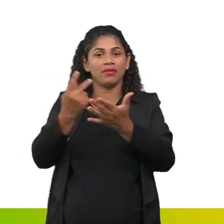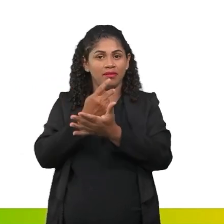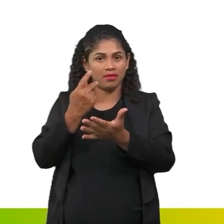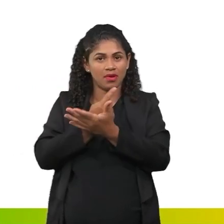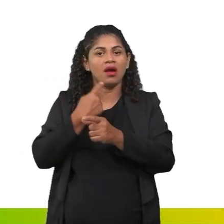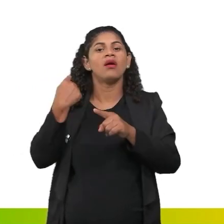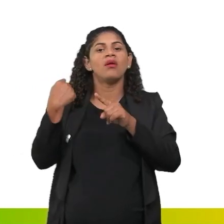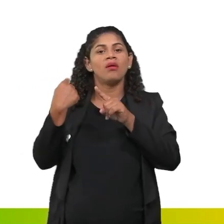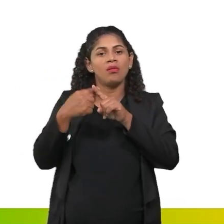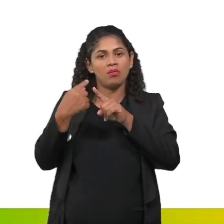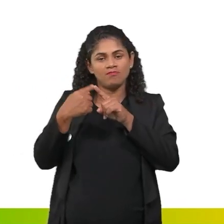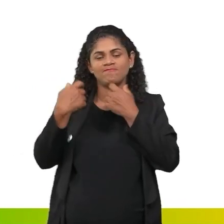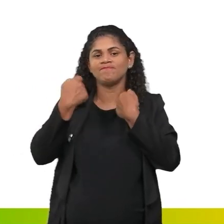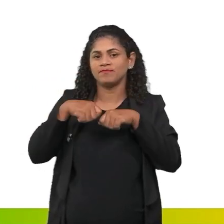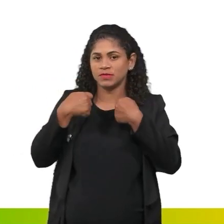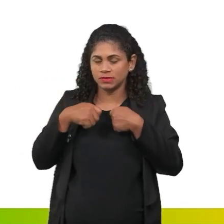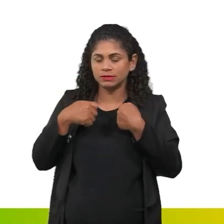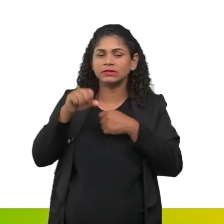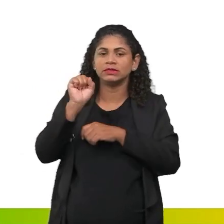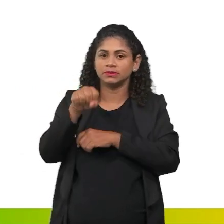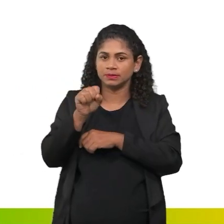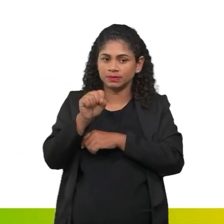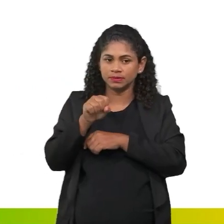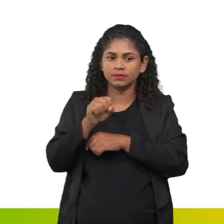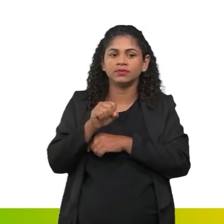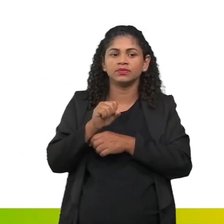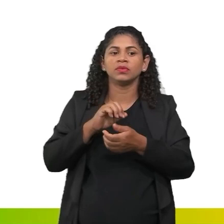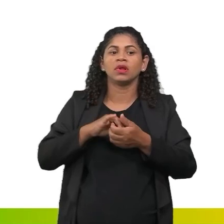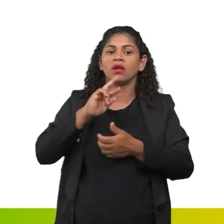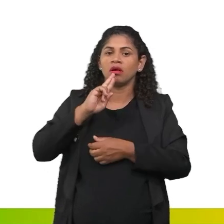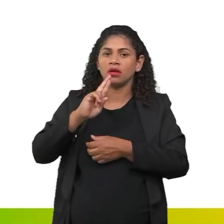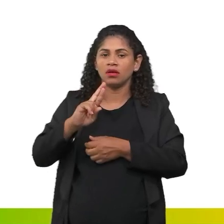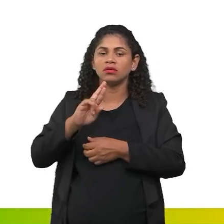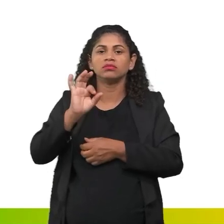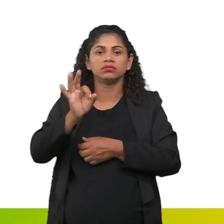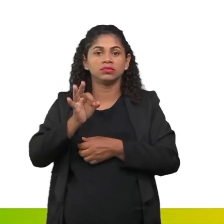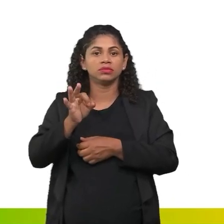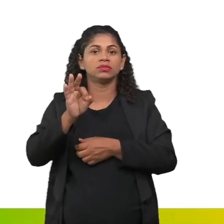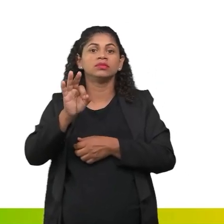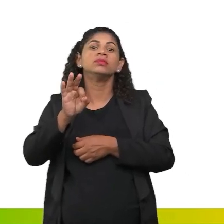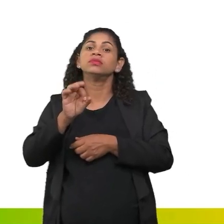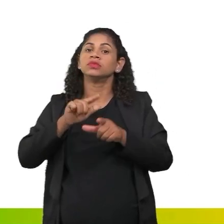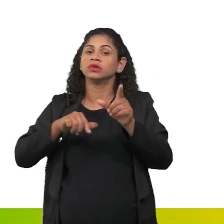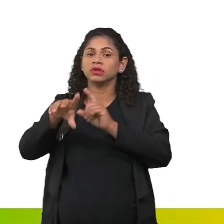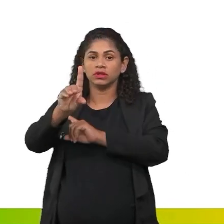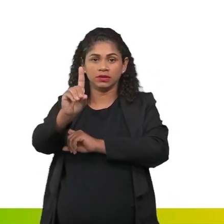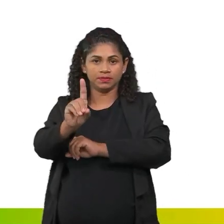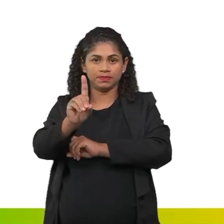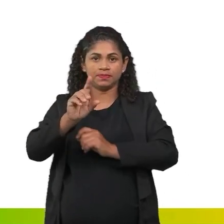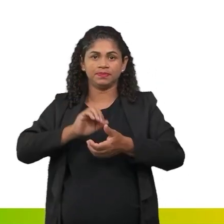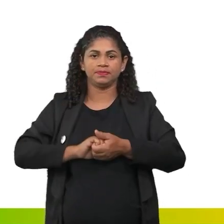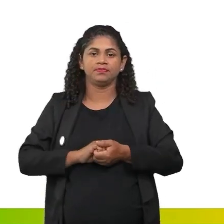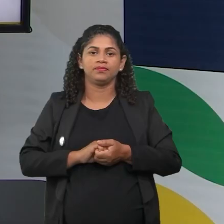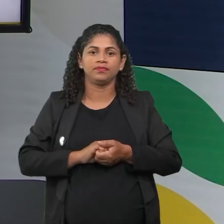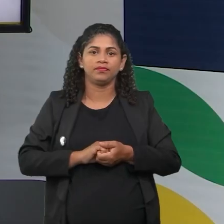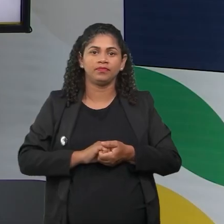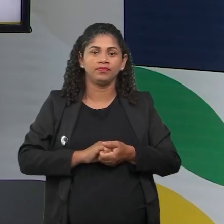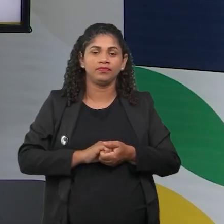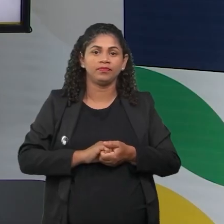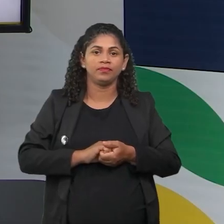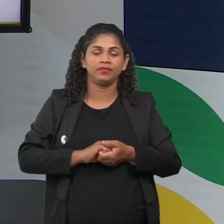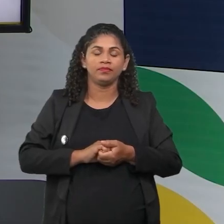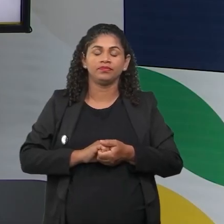ali de saponificação ocorra. Então, a resposta correta é a letra D.